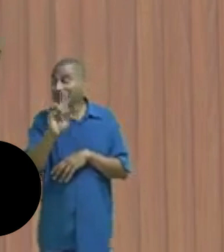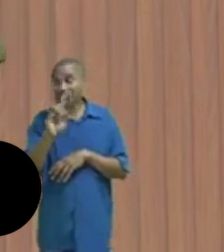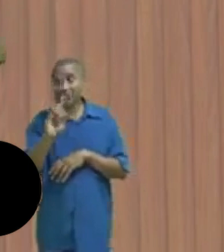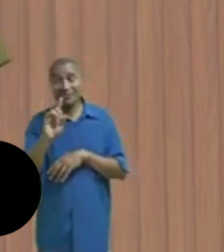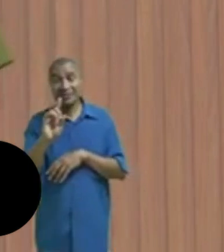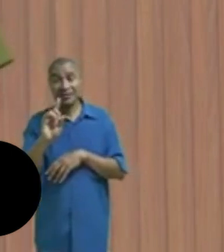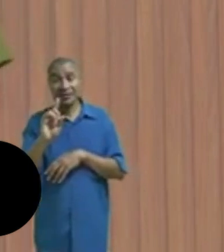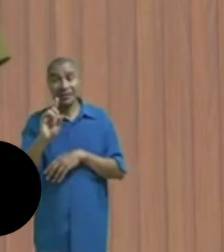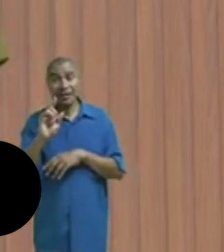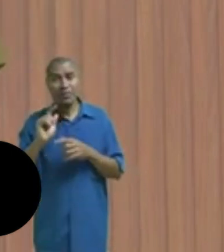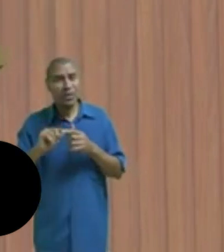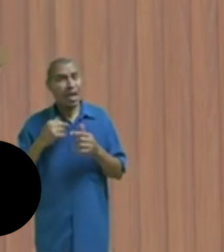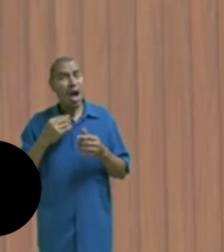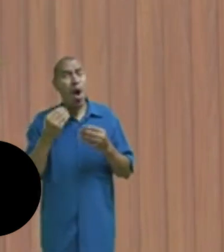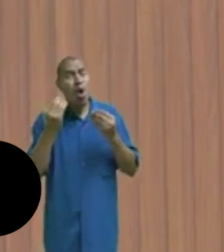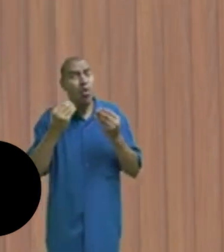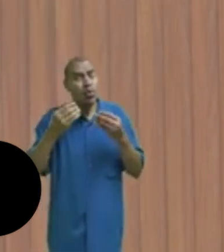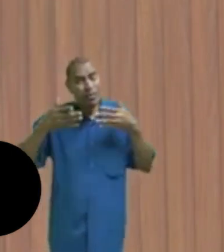entende.